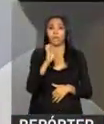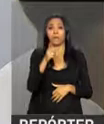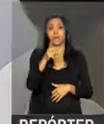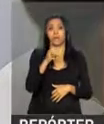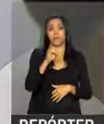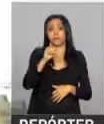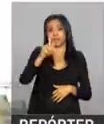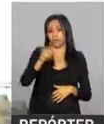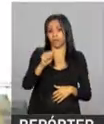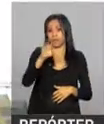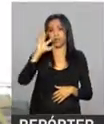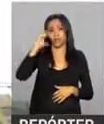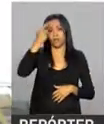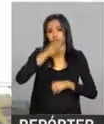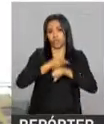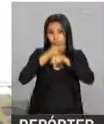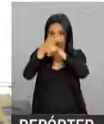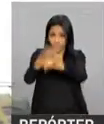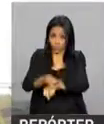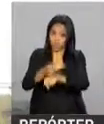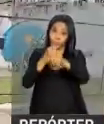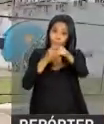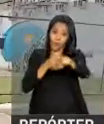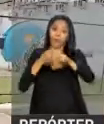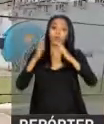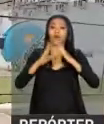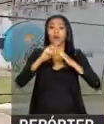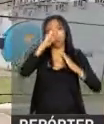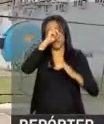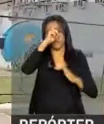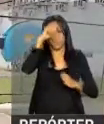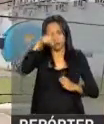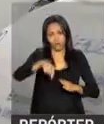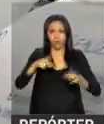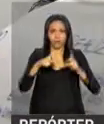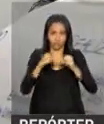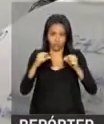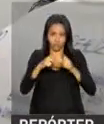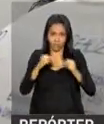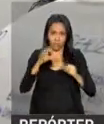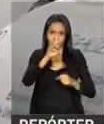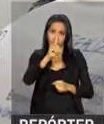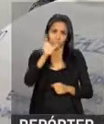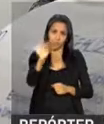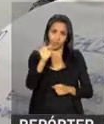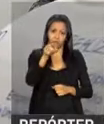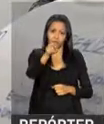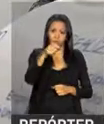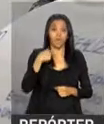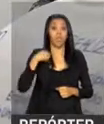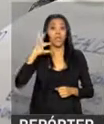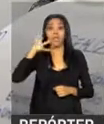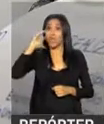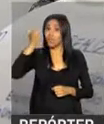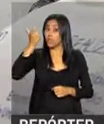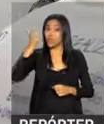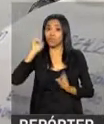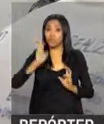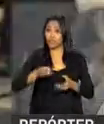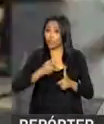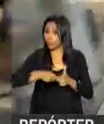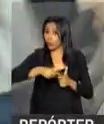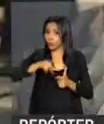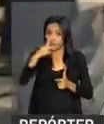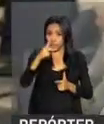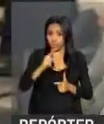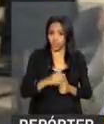buscou atendimento médico nesta UPA no Núcleo Bandeirante, no Distrito Federal. O caso dele foi resolvido na própria unidade de